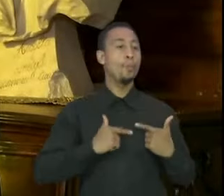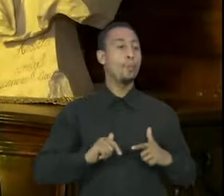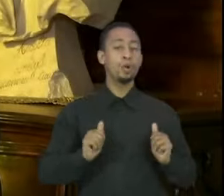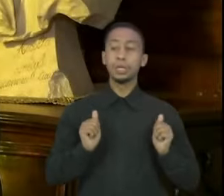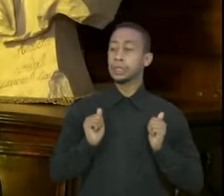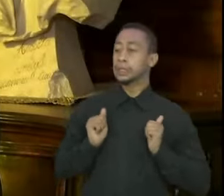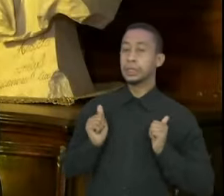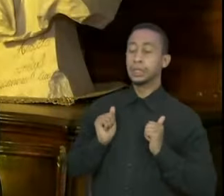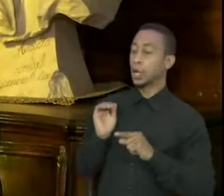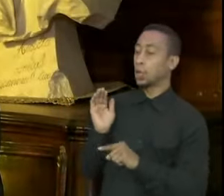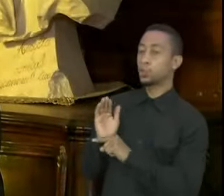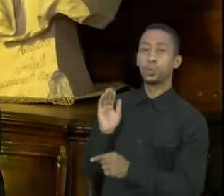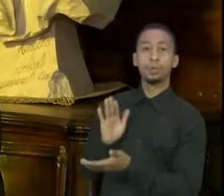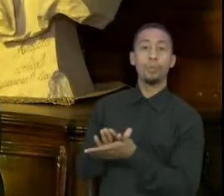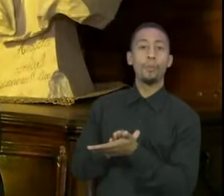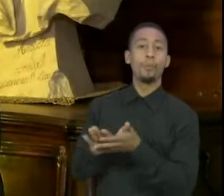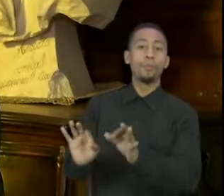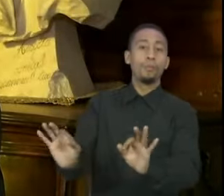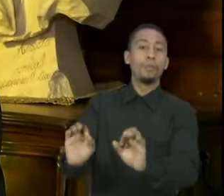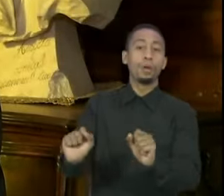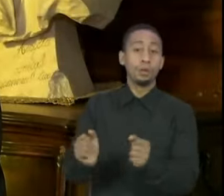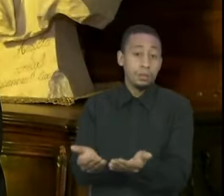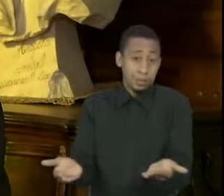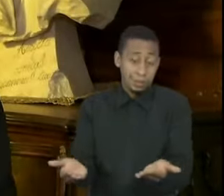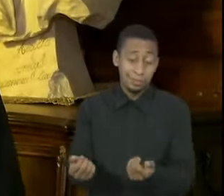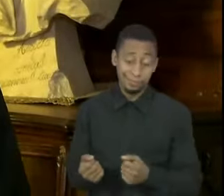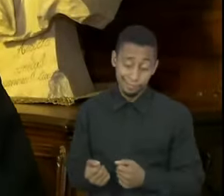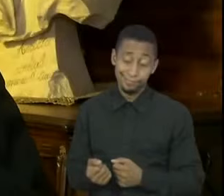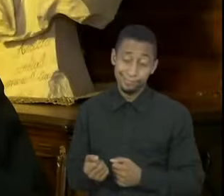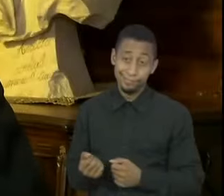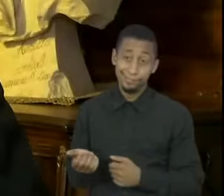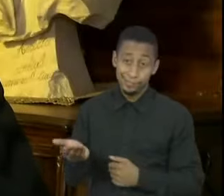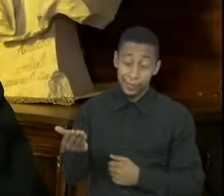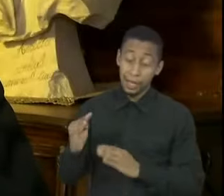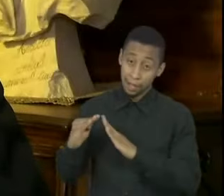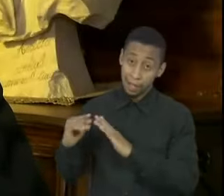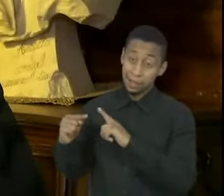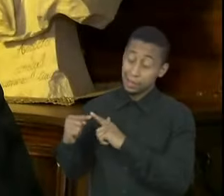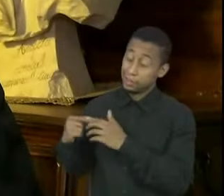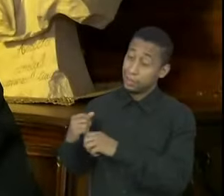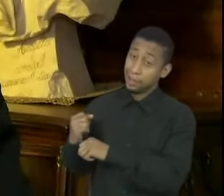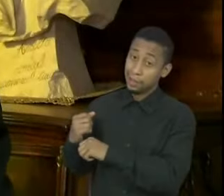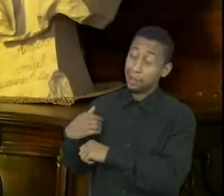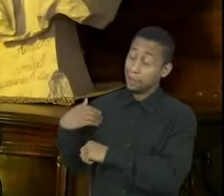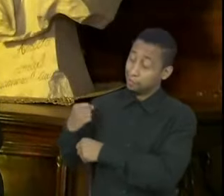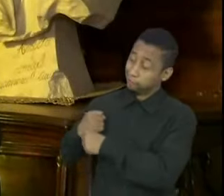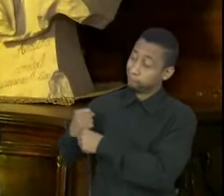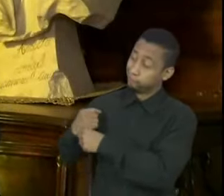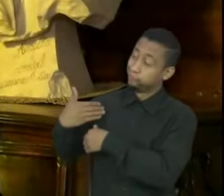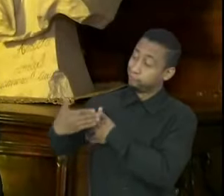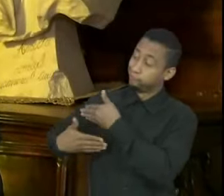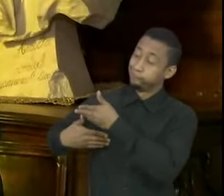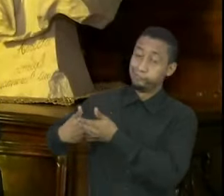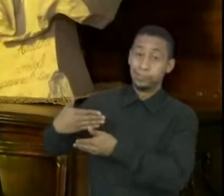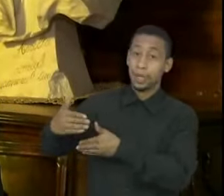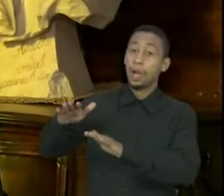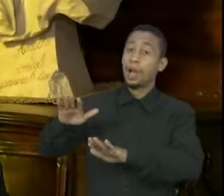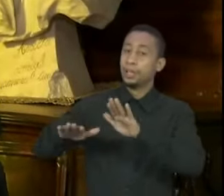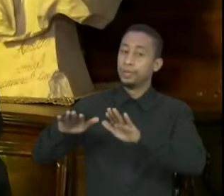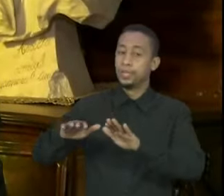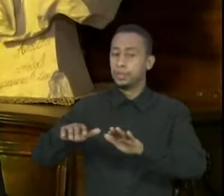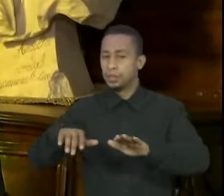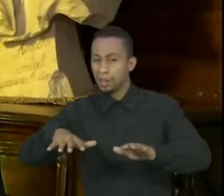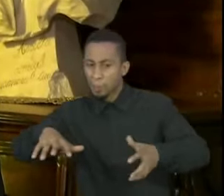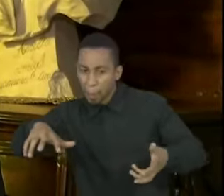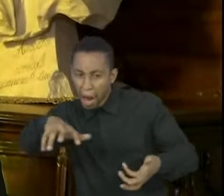indiferente à situação do povo pois é a igreja ao longo da história muitas vezes ela ela ficou indo à